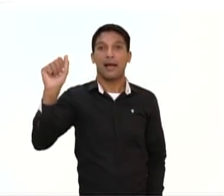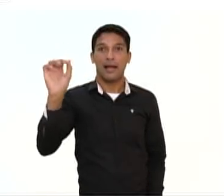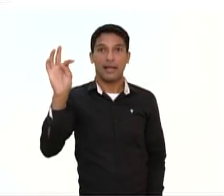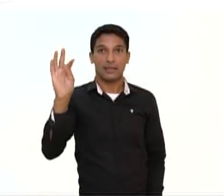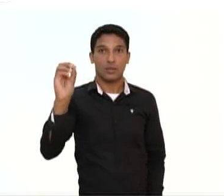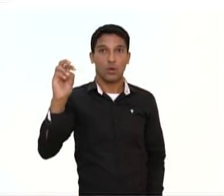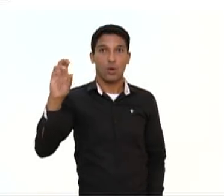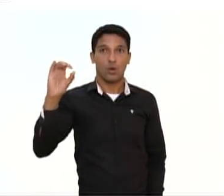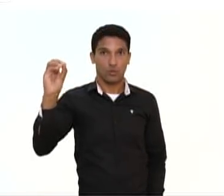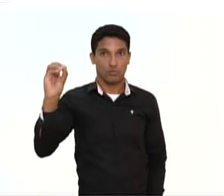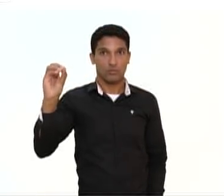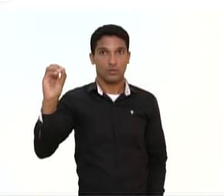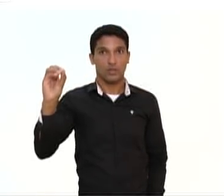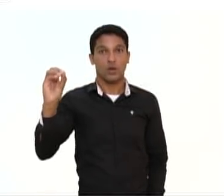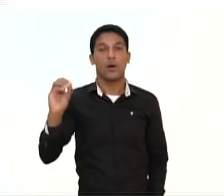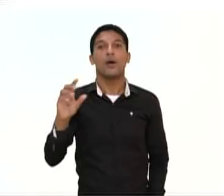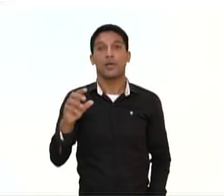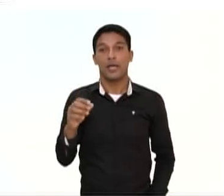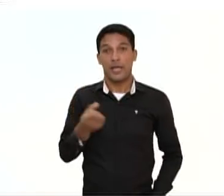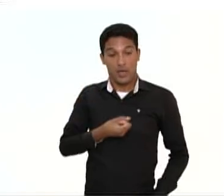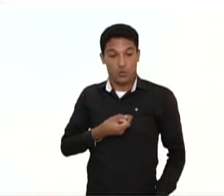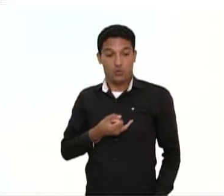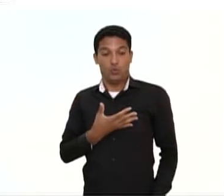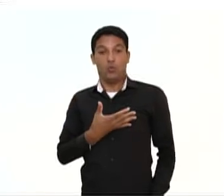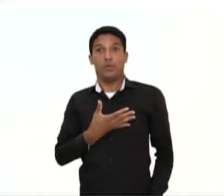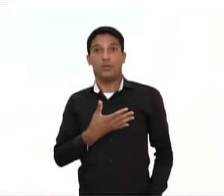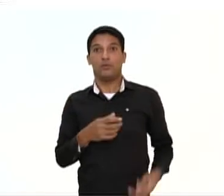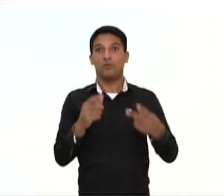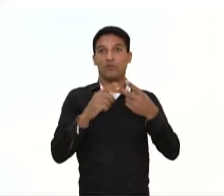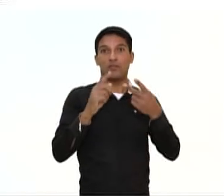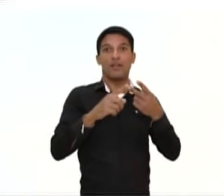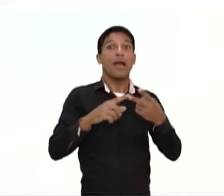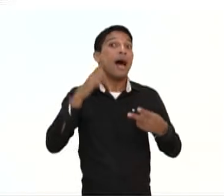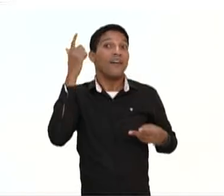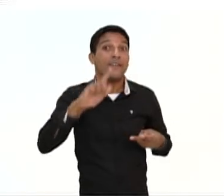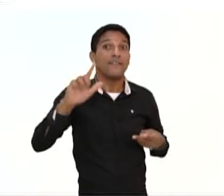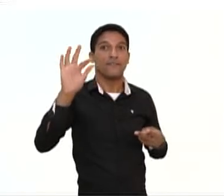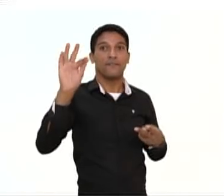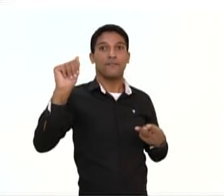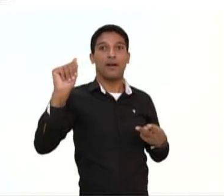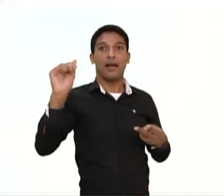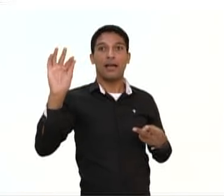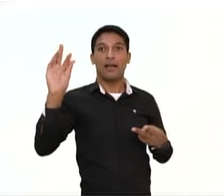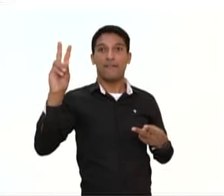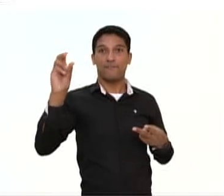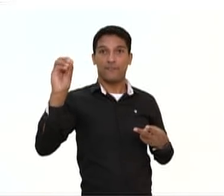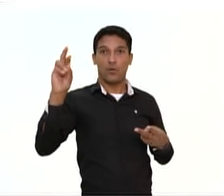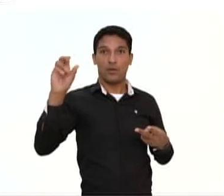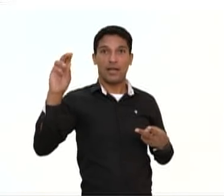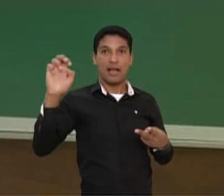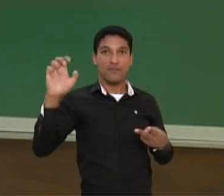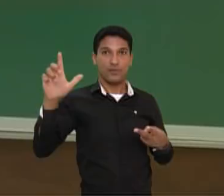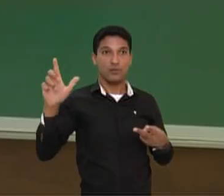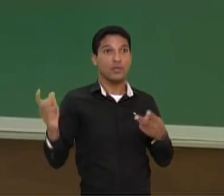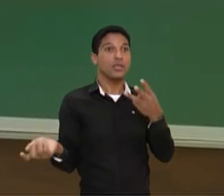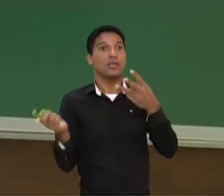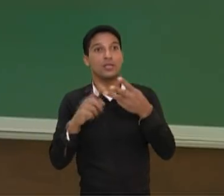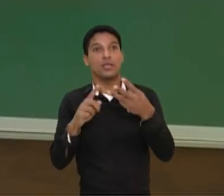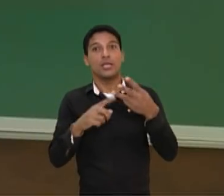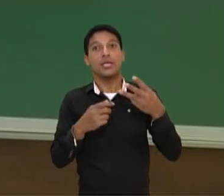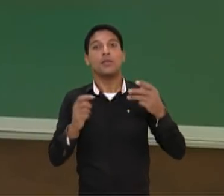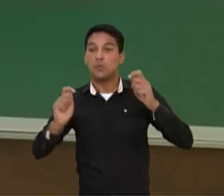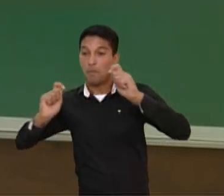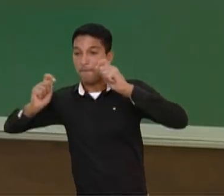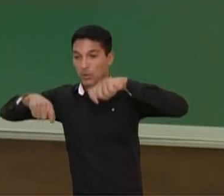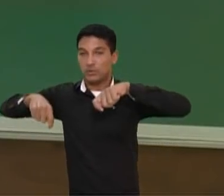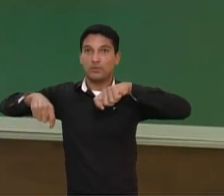casos favoráveis e o número de casos possíveis deste evento, tá? Então, é a razão entre o número de casos favoráveis e o número de casos